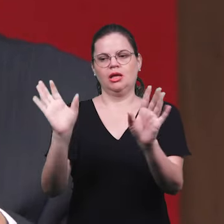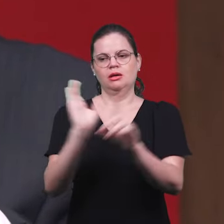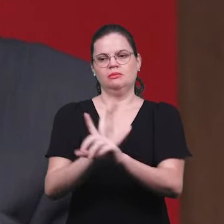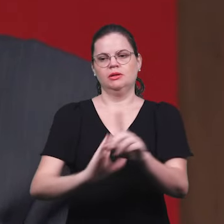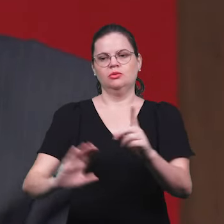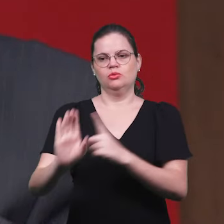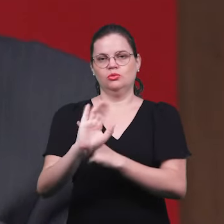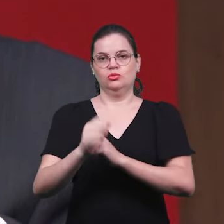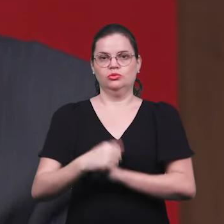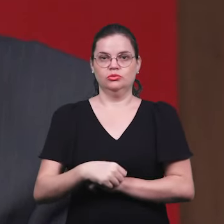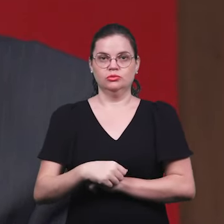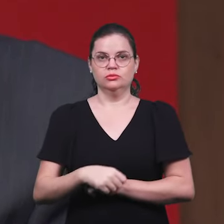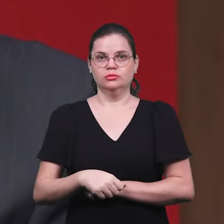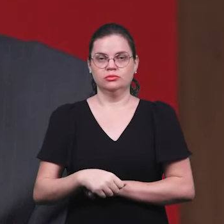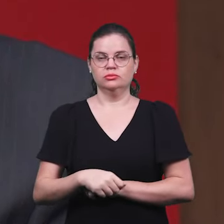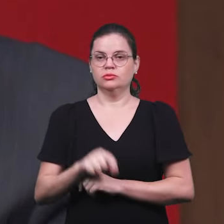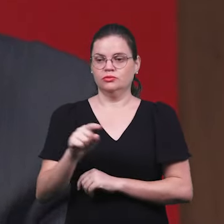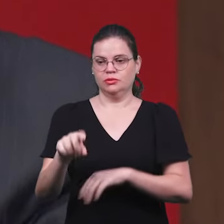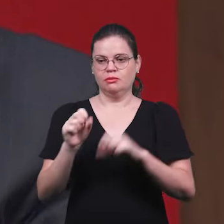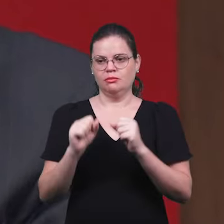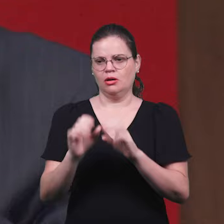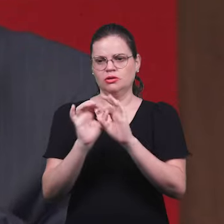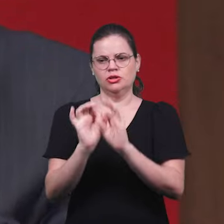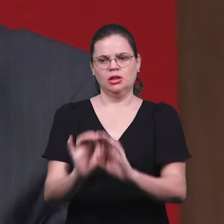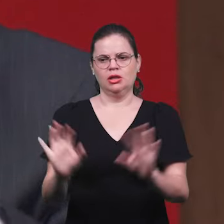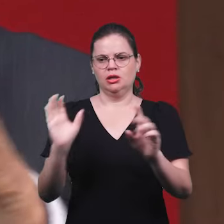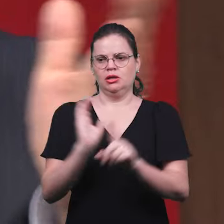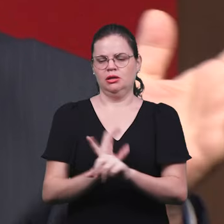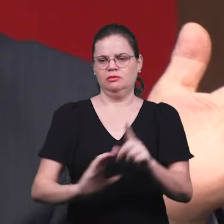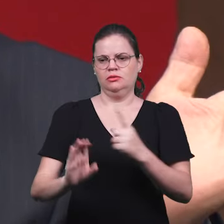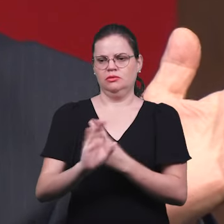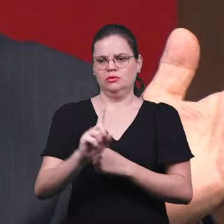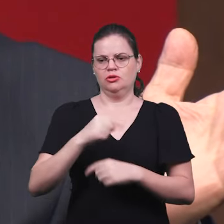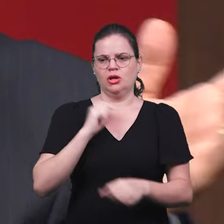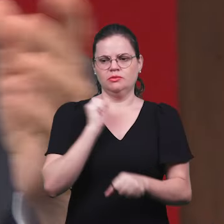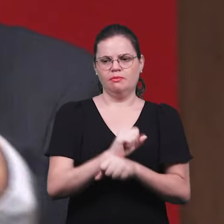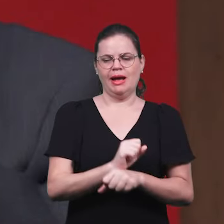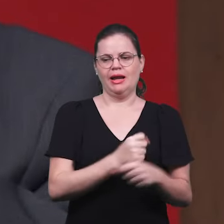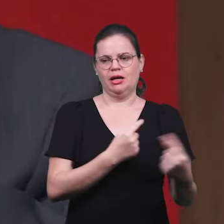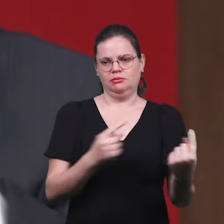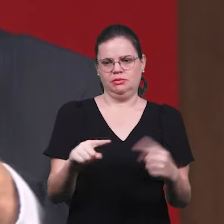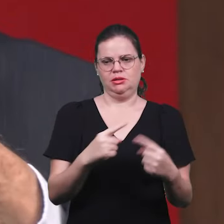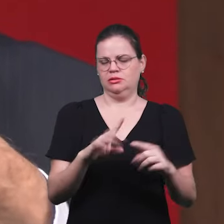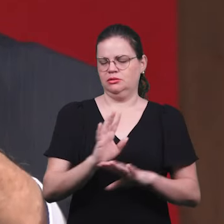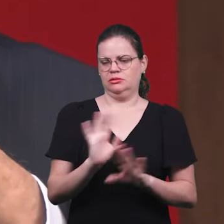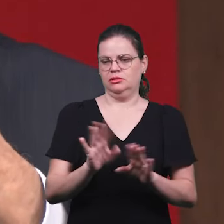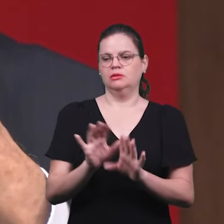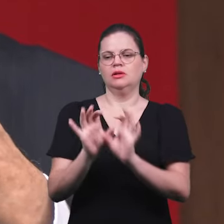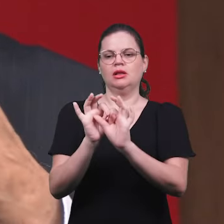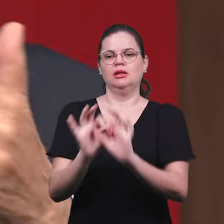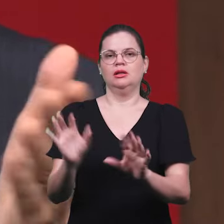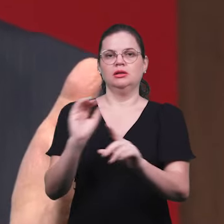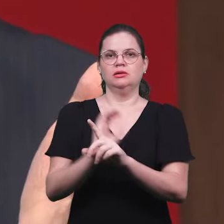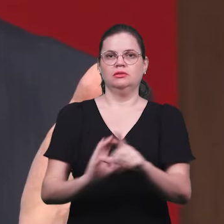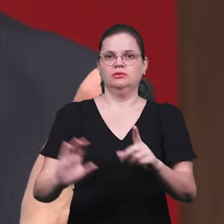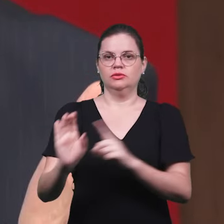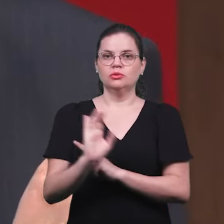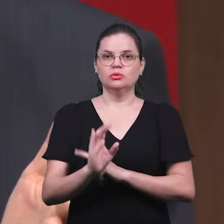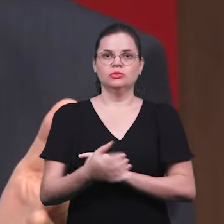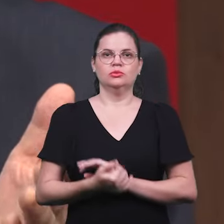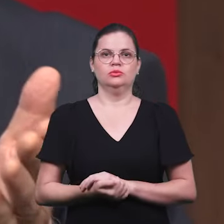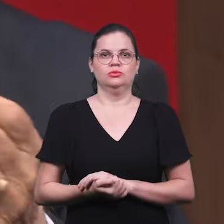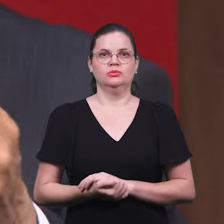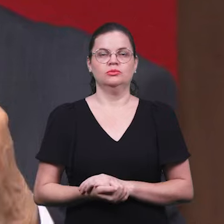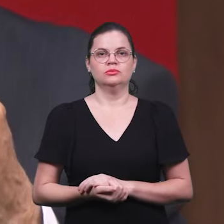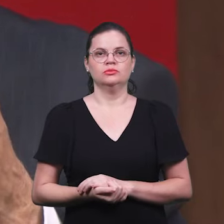cristianizar, era dar liberdade de culto, equiparar o cristianismo às outras religiões, de forma que eles não seriam mais